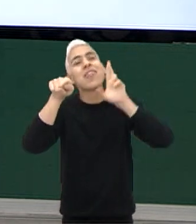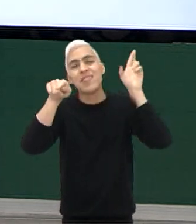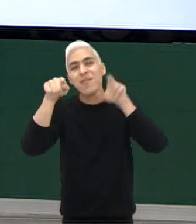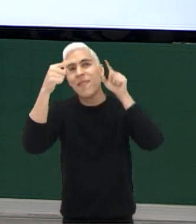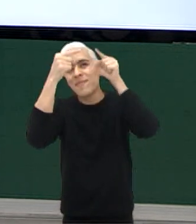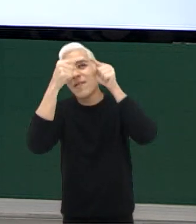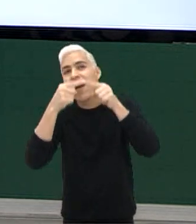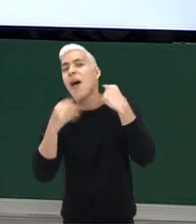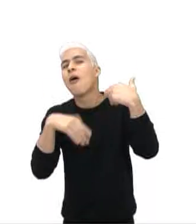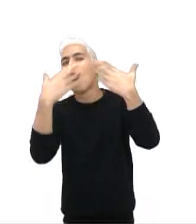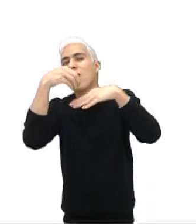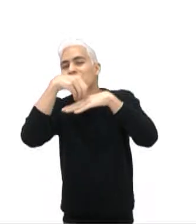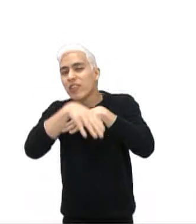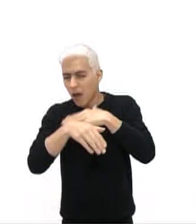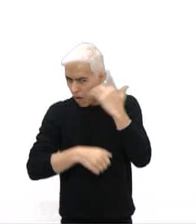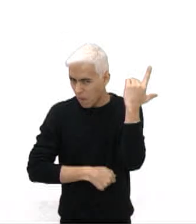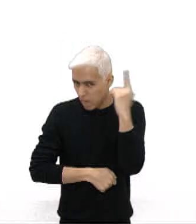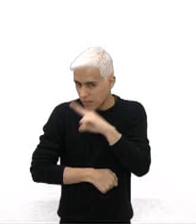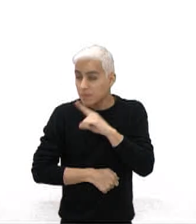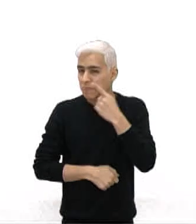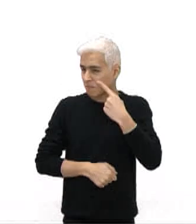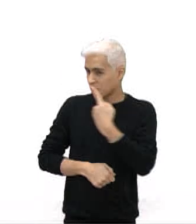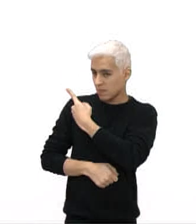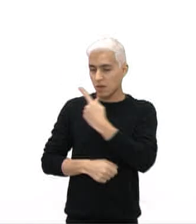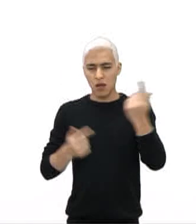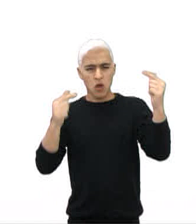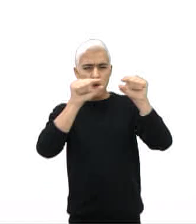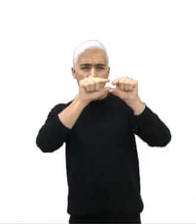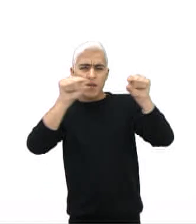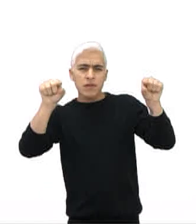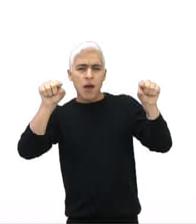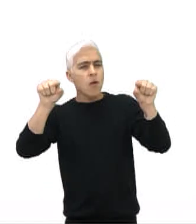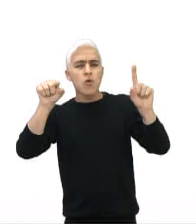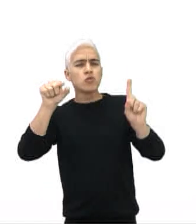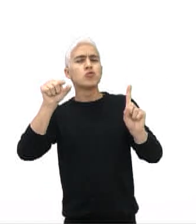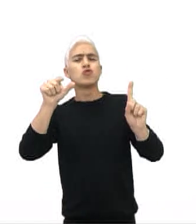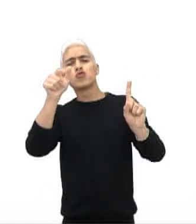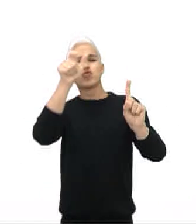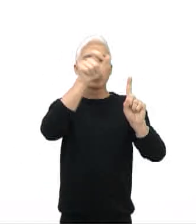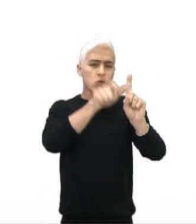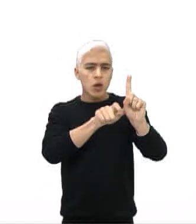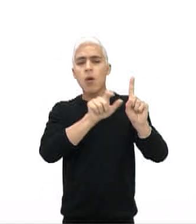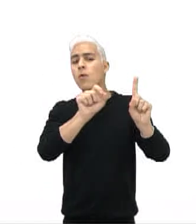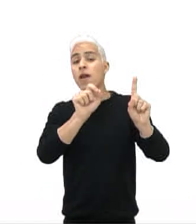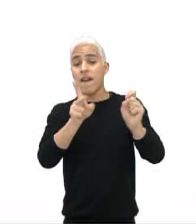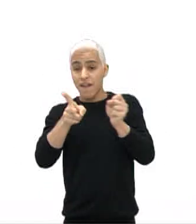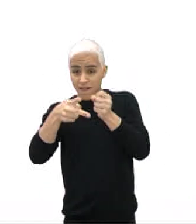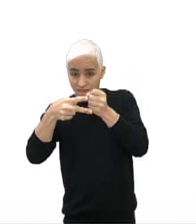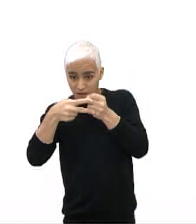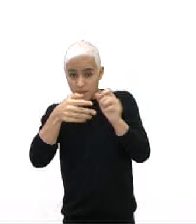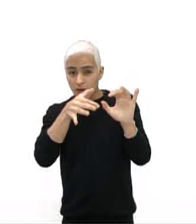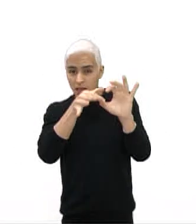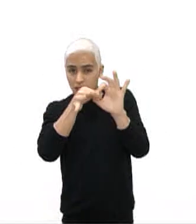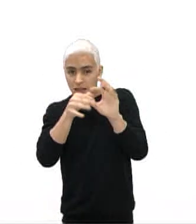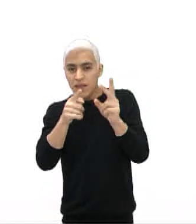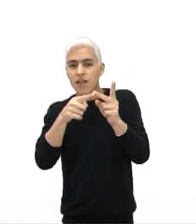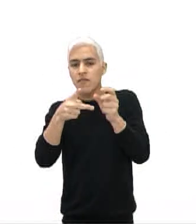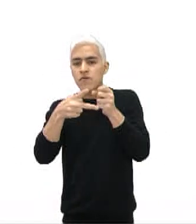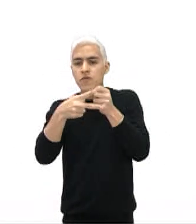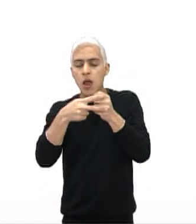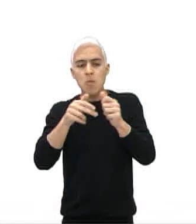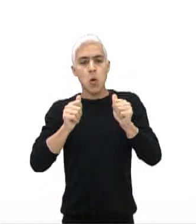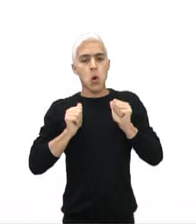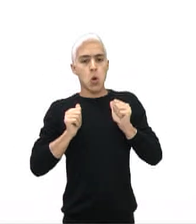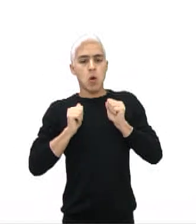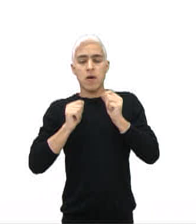orações? Vamos ver? Olha só. Oração subjetiva. O que eu vou ter? Verbo de ligação, verbo unipessoal